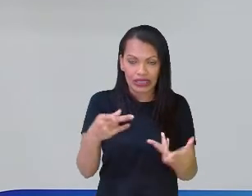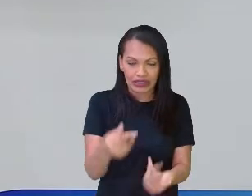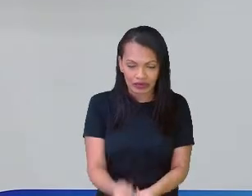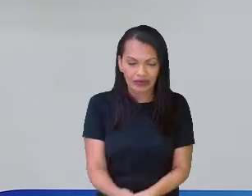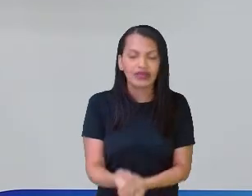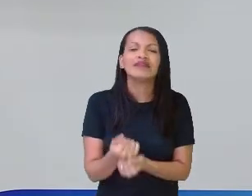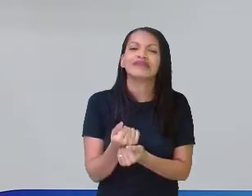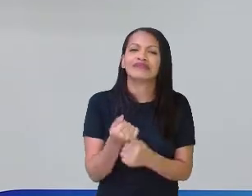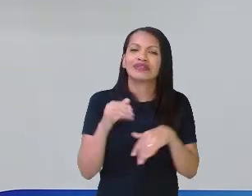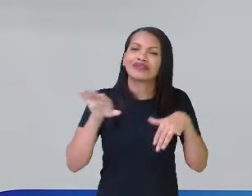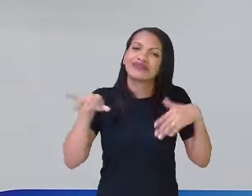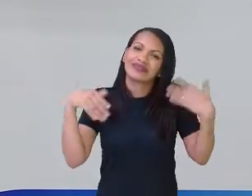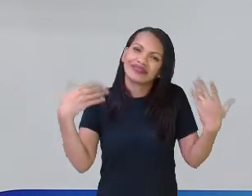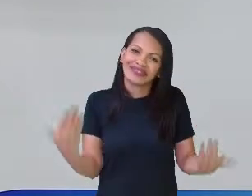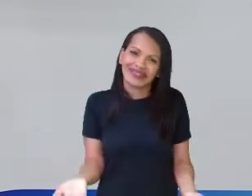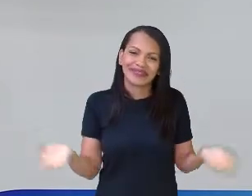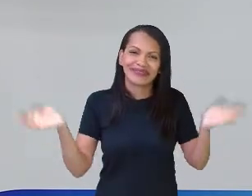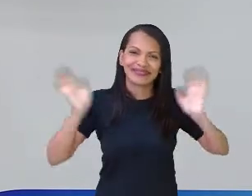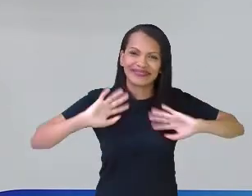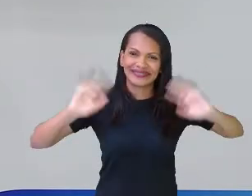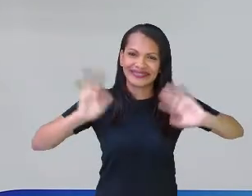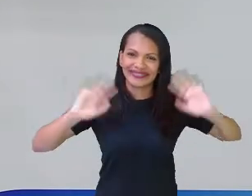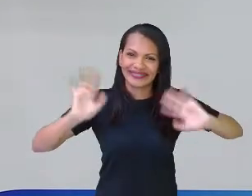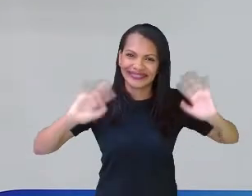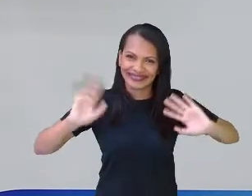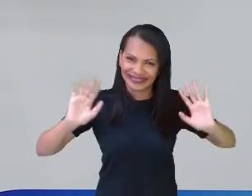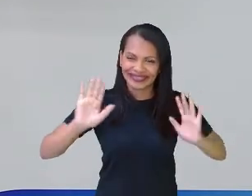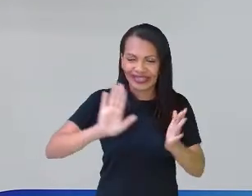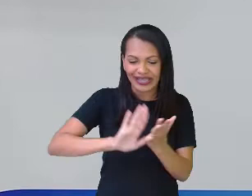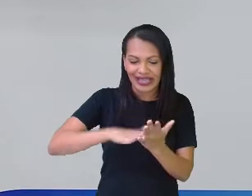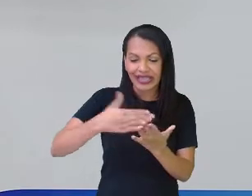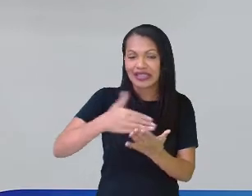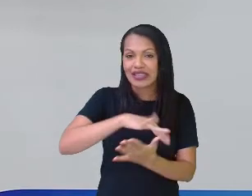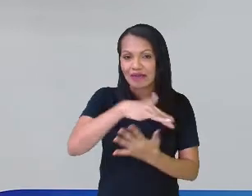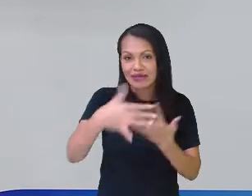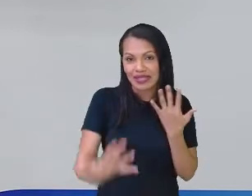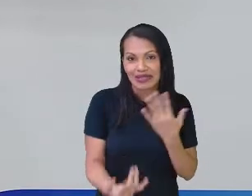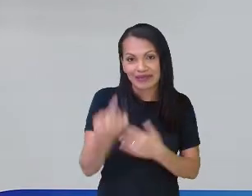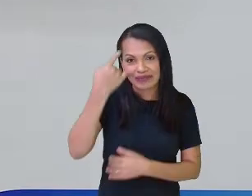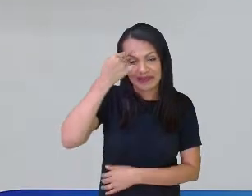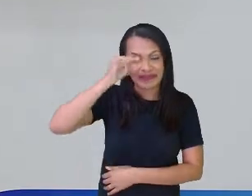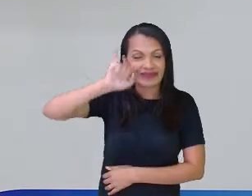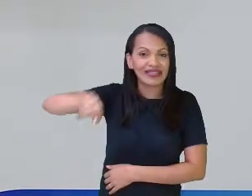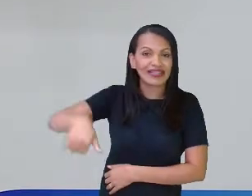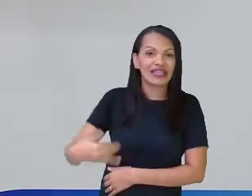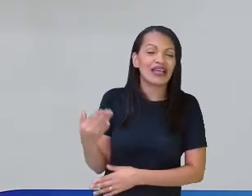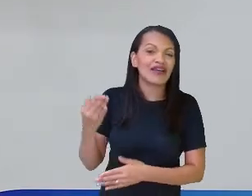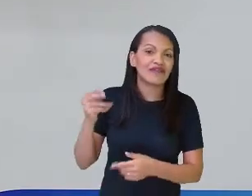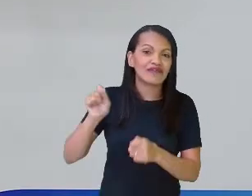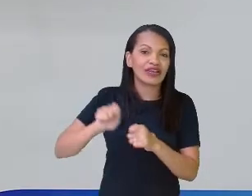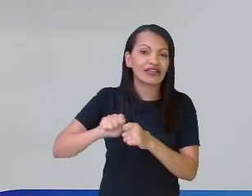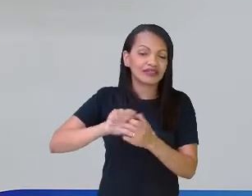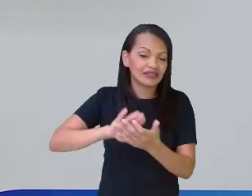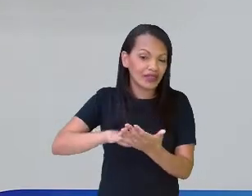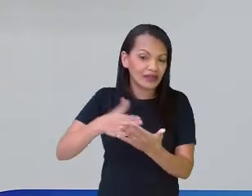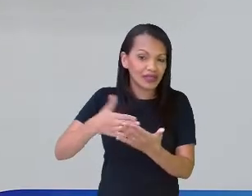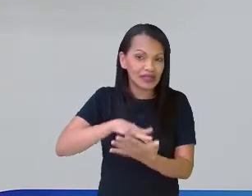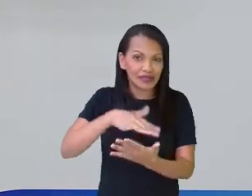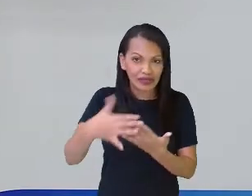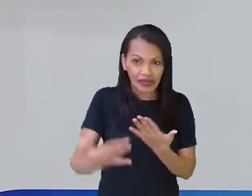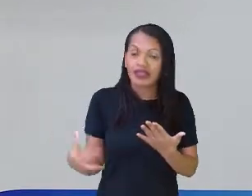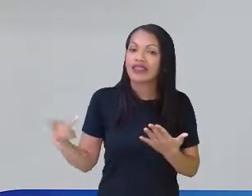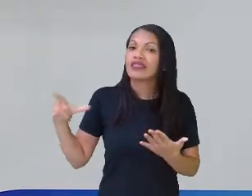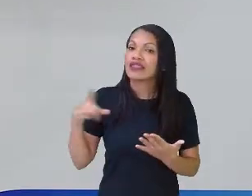maravilhosa, né? E claro, Jéssica representa muito bem isso, fazendo a interpretação de Libras. Claro que